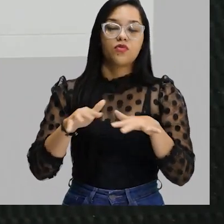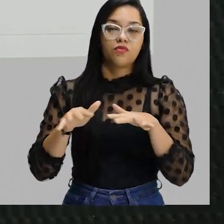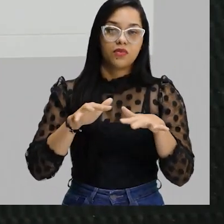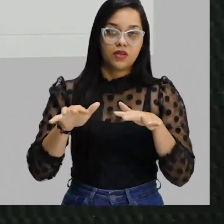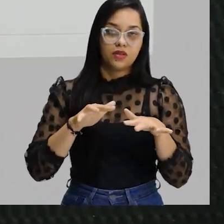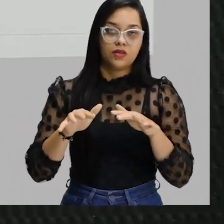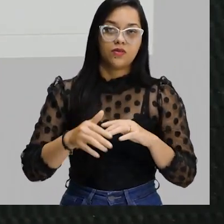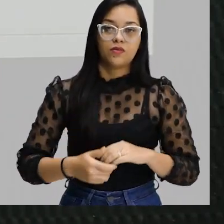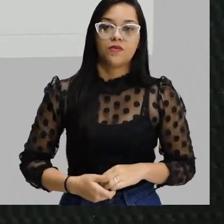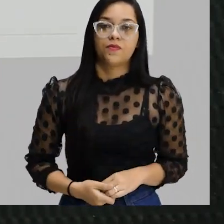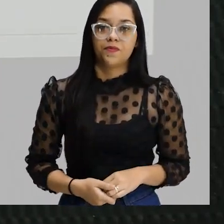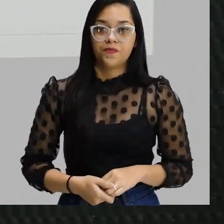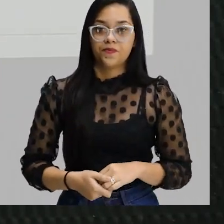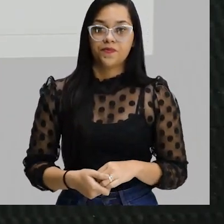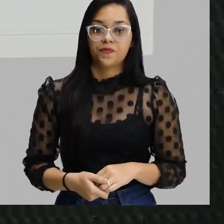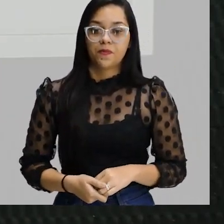variável.